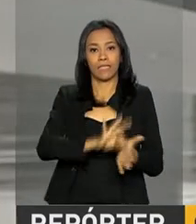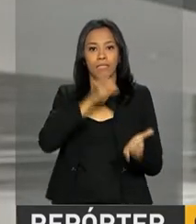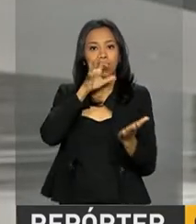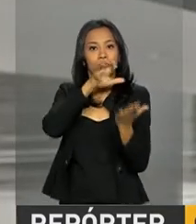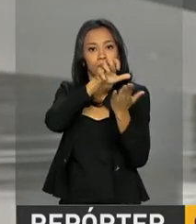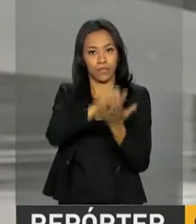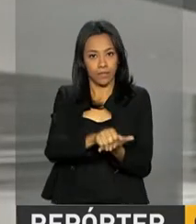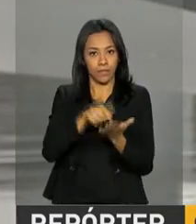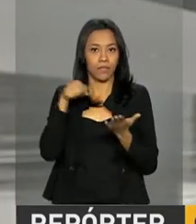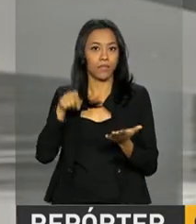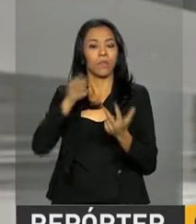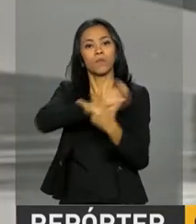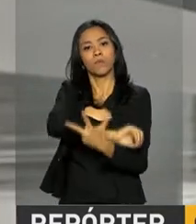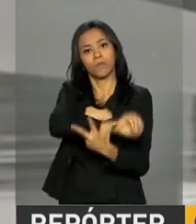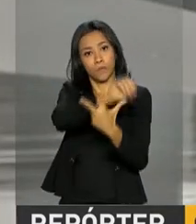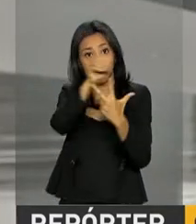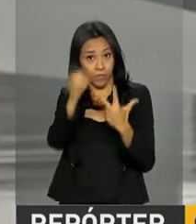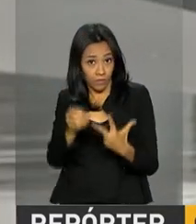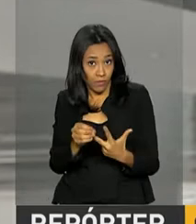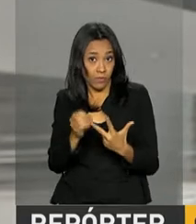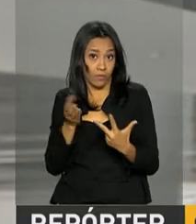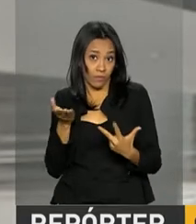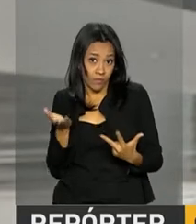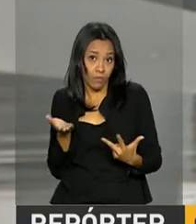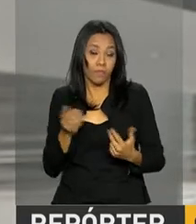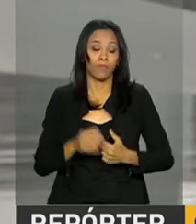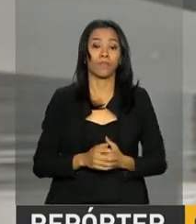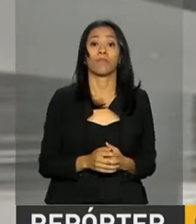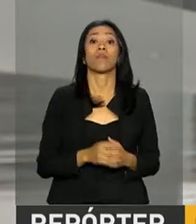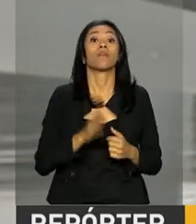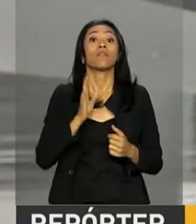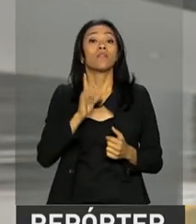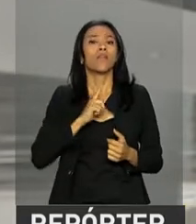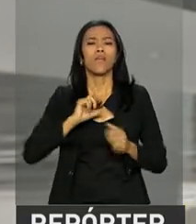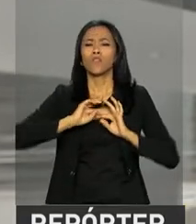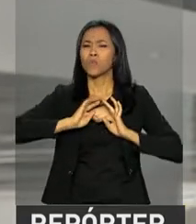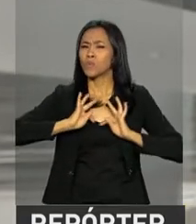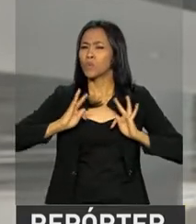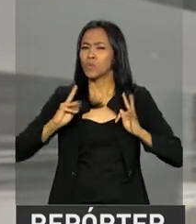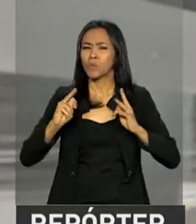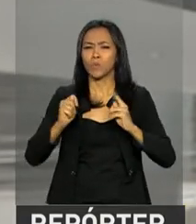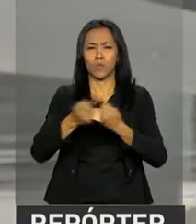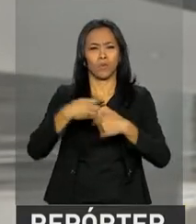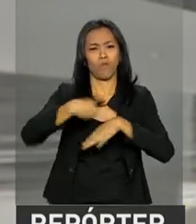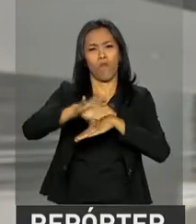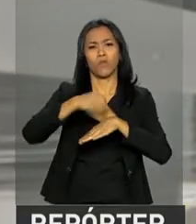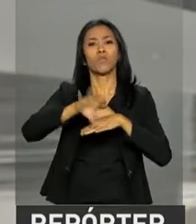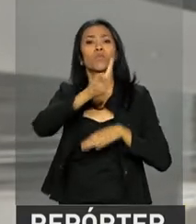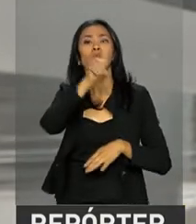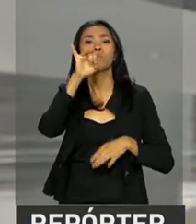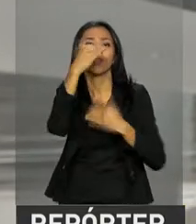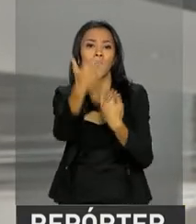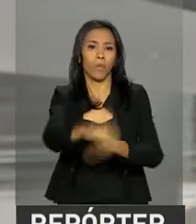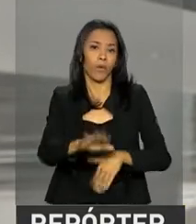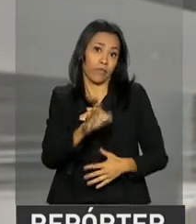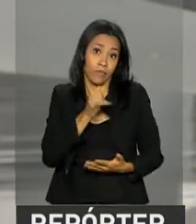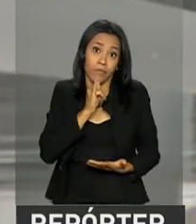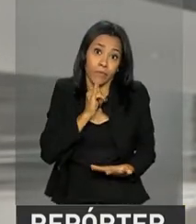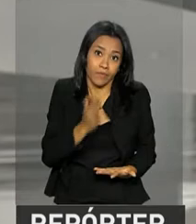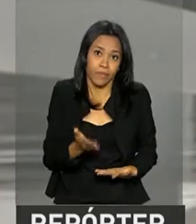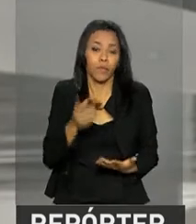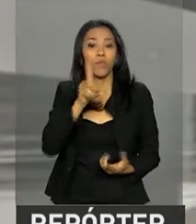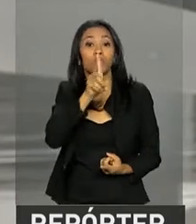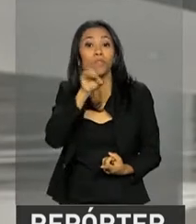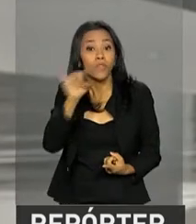ao exame nacional do ensino médio enem ele traz todas as informações para o dia da prova como por exemplo